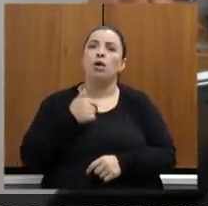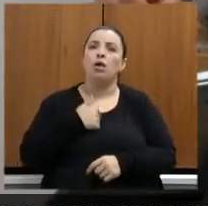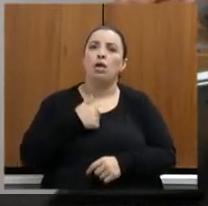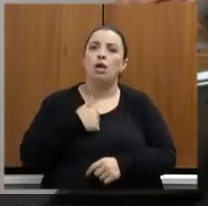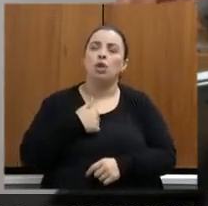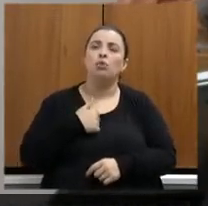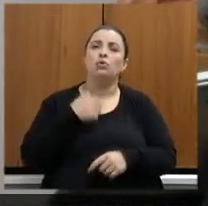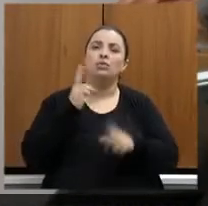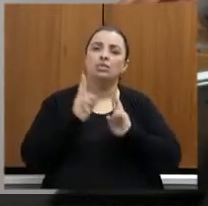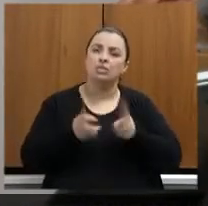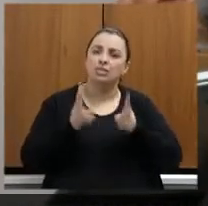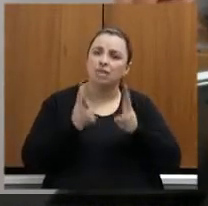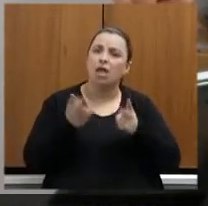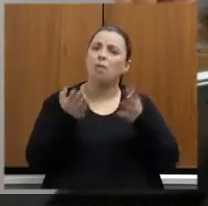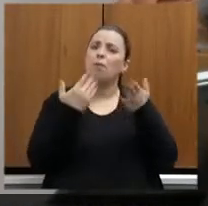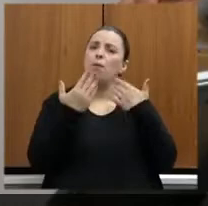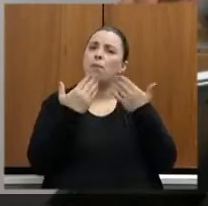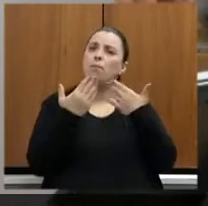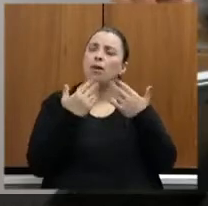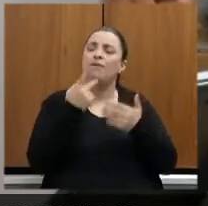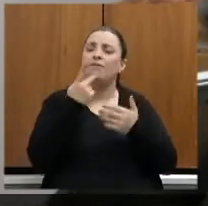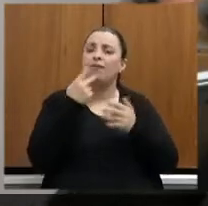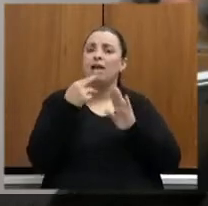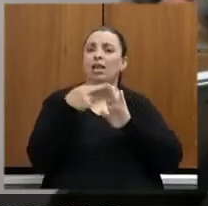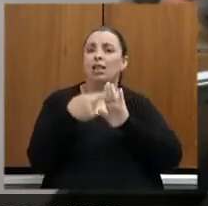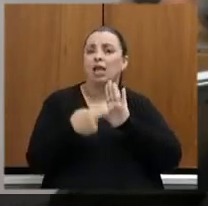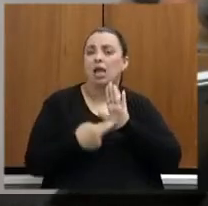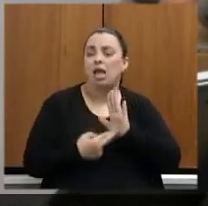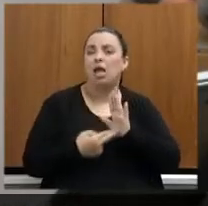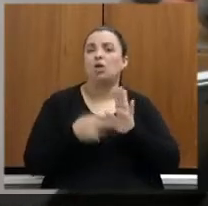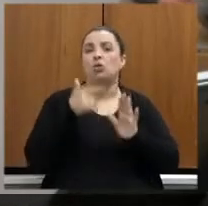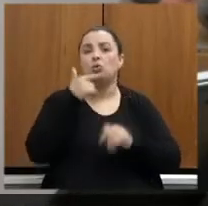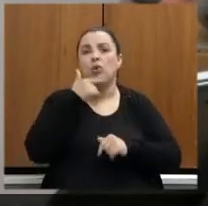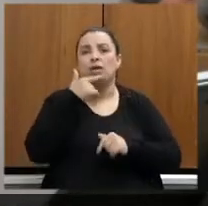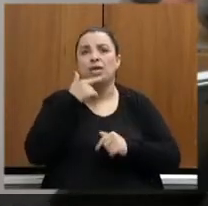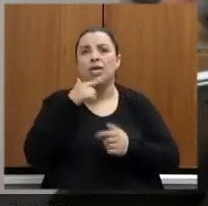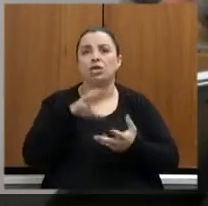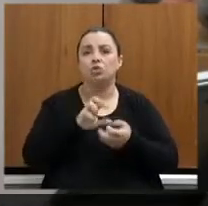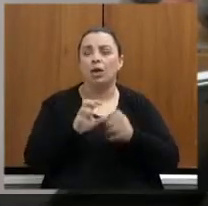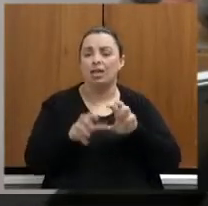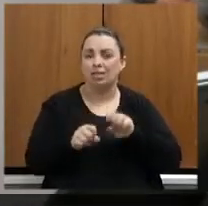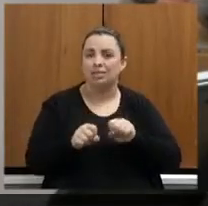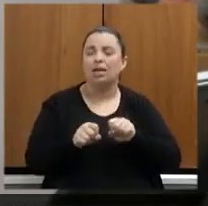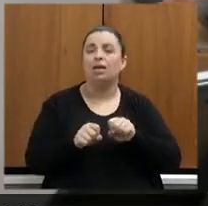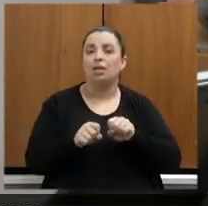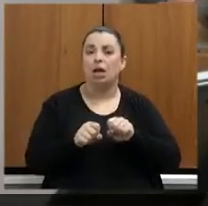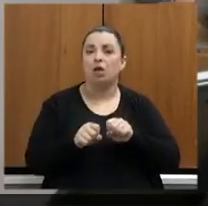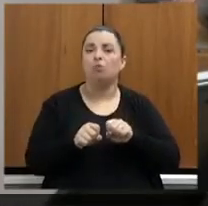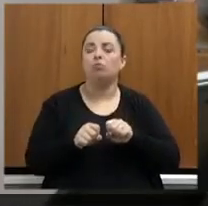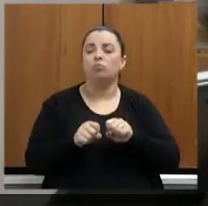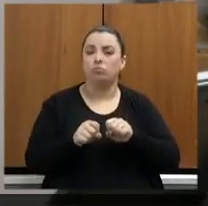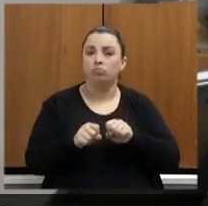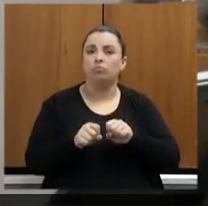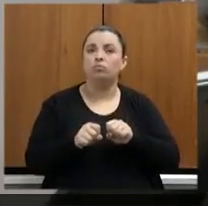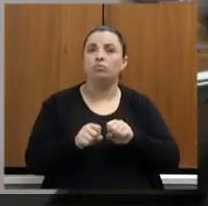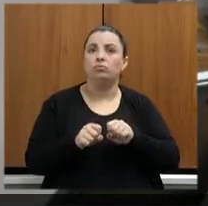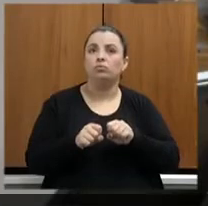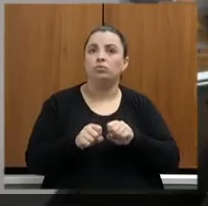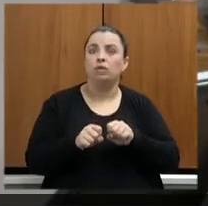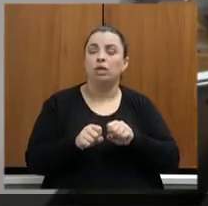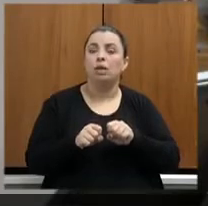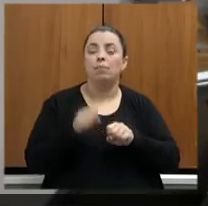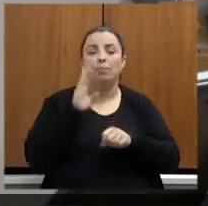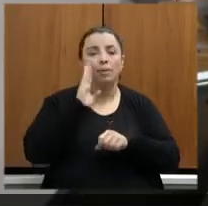nós mais conversamos a respeito da regulamentação do queijo artesanal é brasileiro especificamente aqui